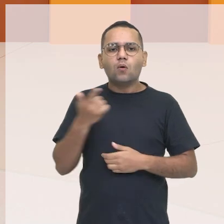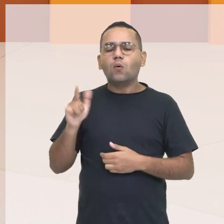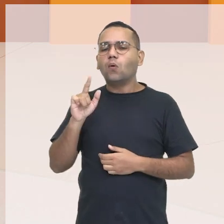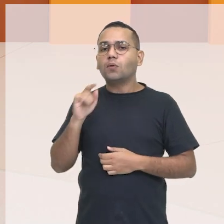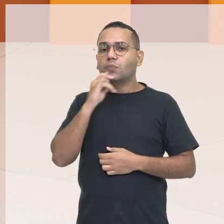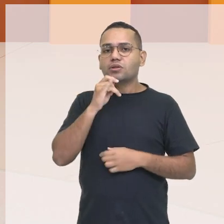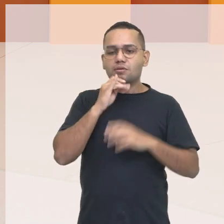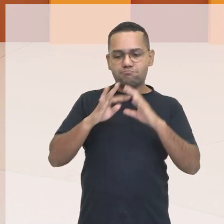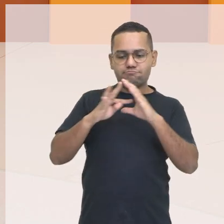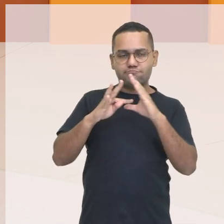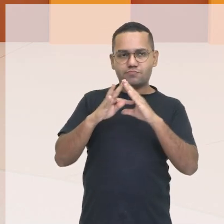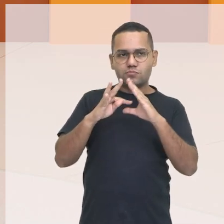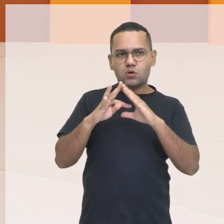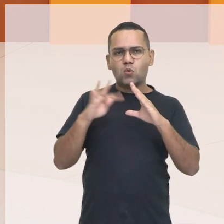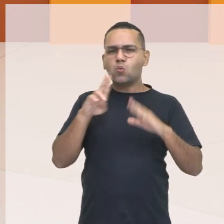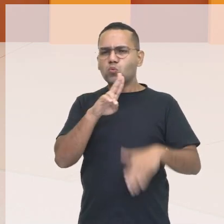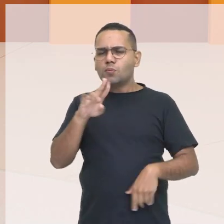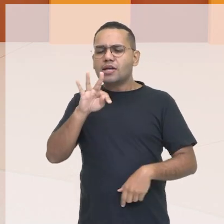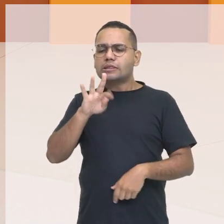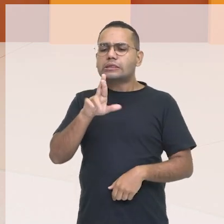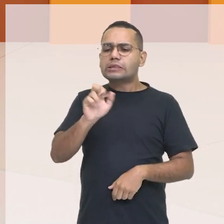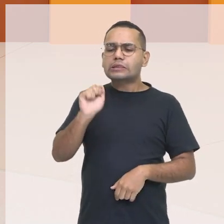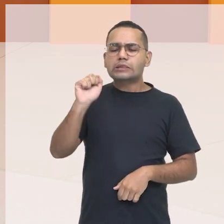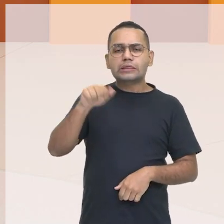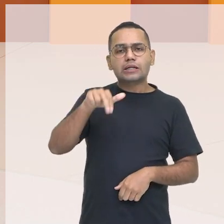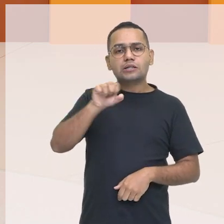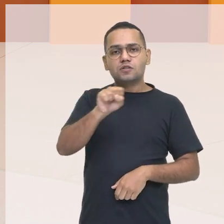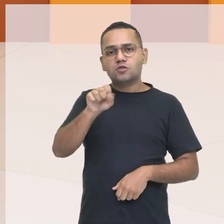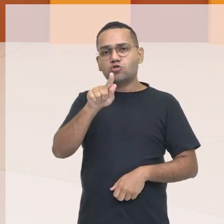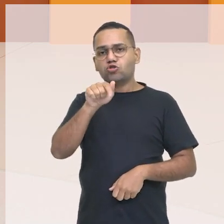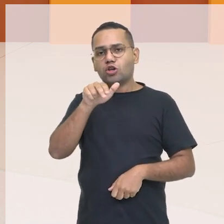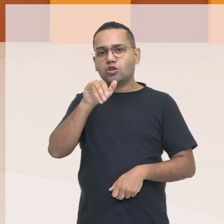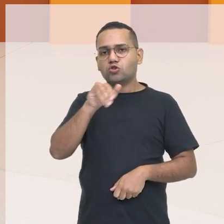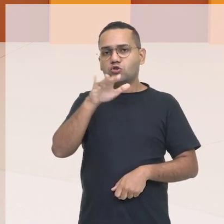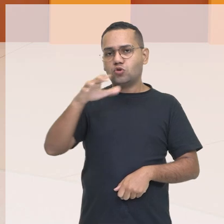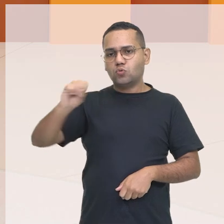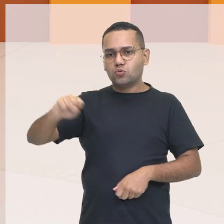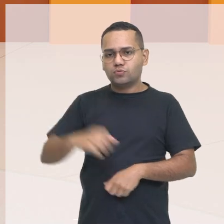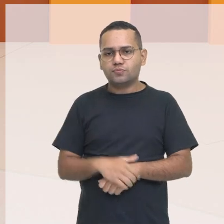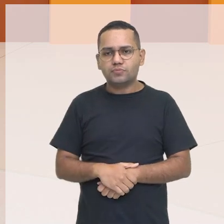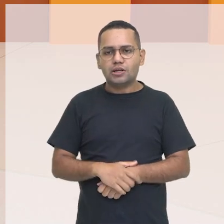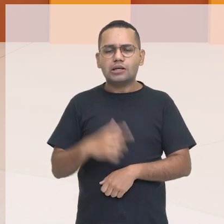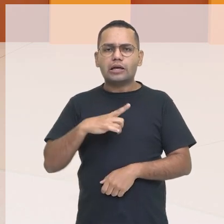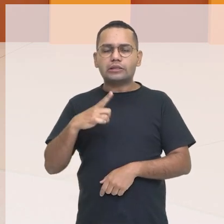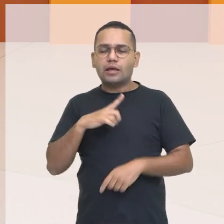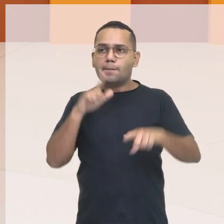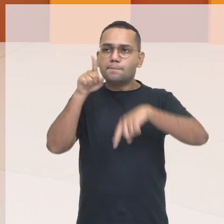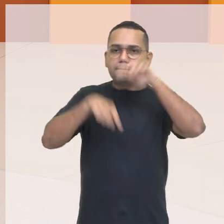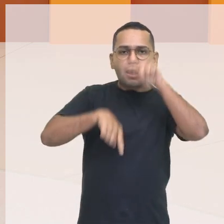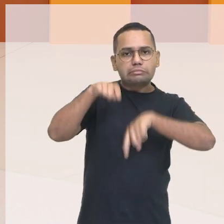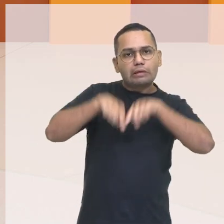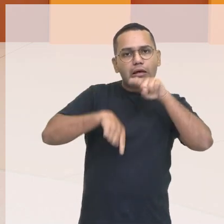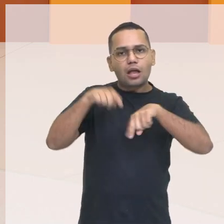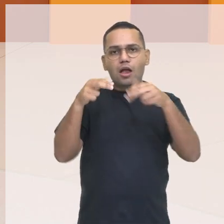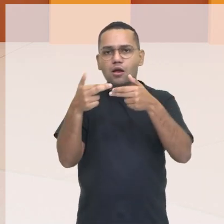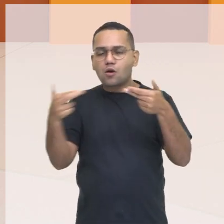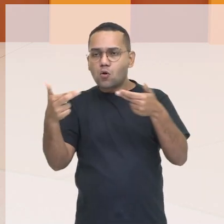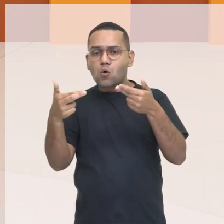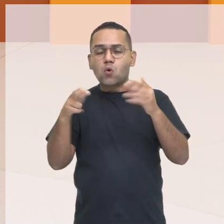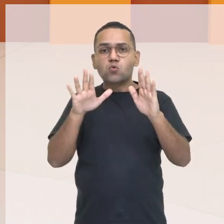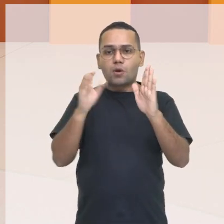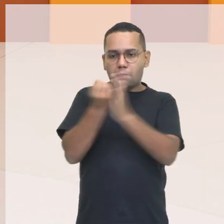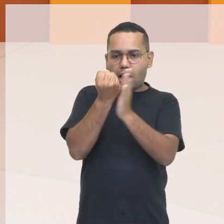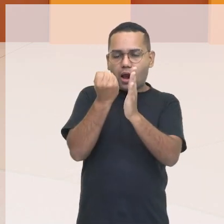né? Então, vai ter que analisar. Hoje em dia, tem marcas, tem símbolos para indicar que aquilo é